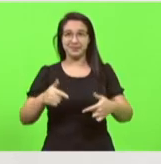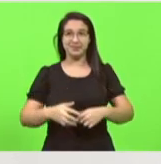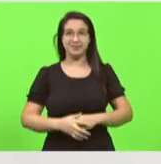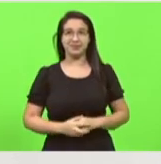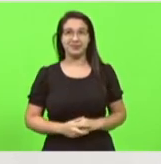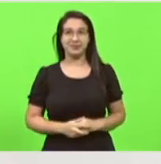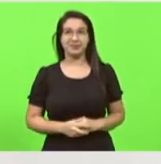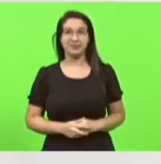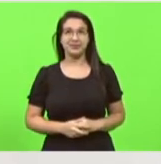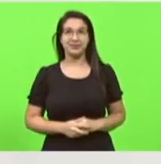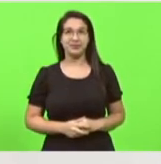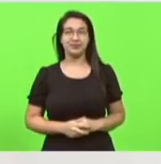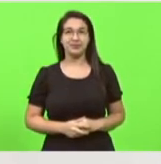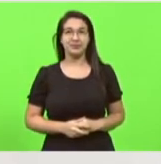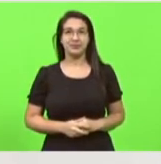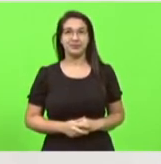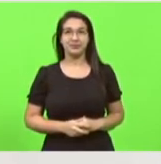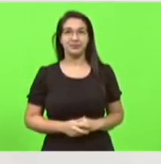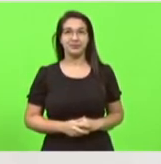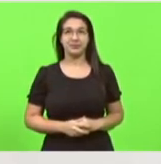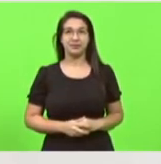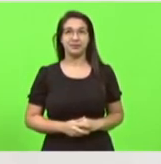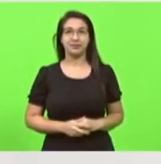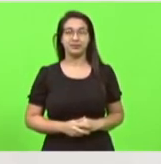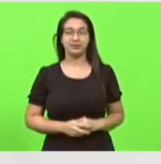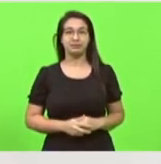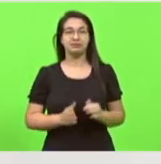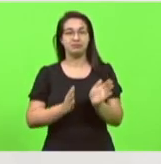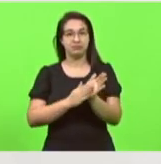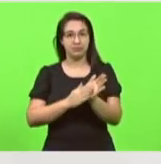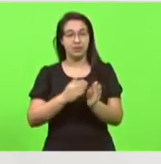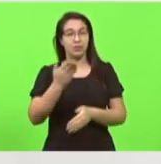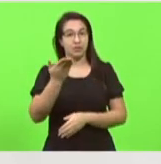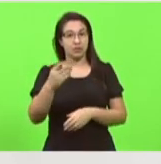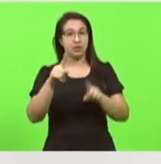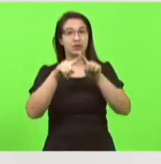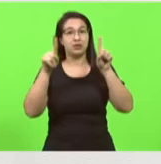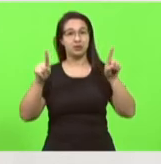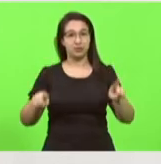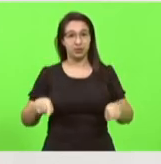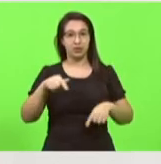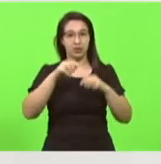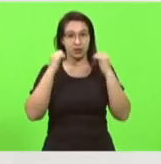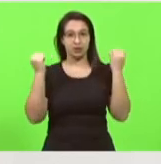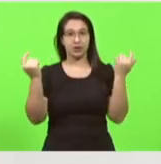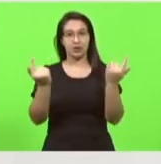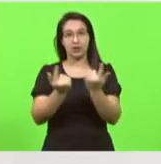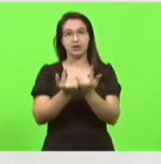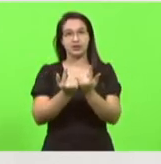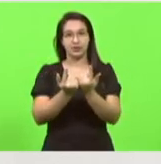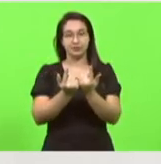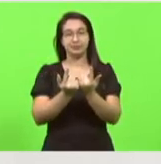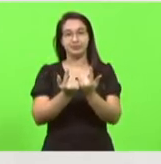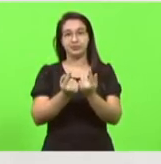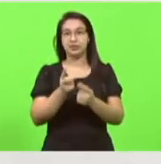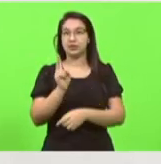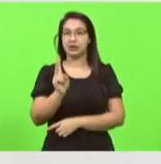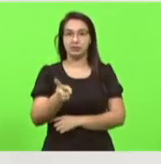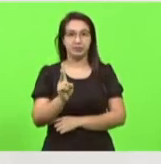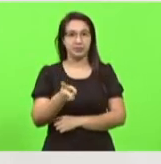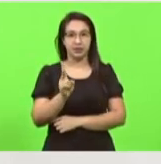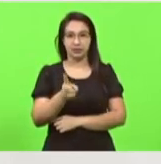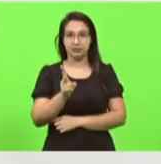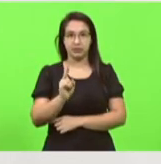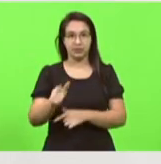O tempo todo. Elogio, inclusive, vocês, servidores dessa casa aqui, do Legislativo. Sempre aqui, sempre aqui.